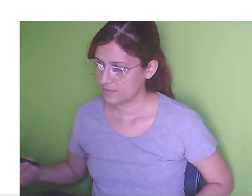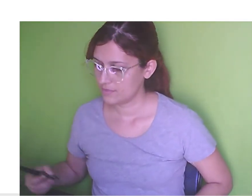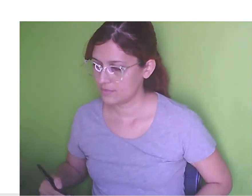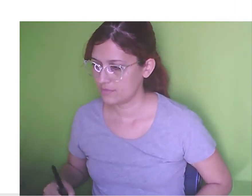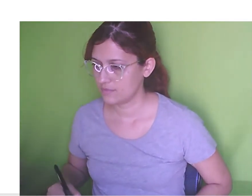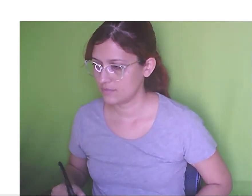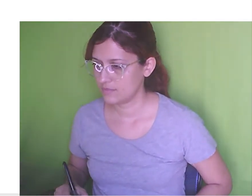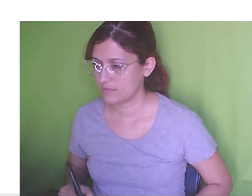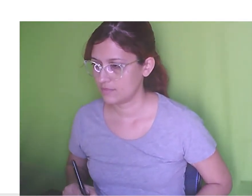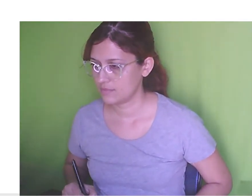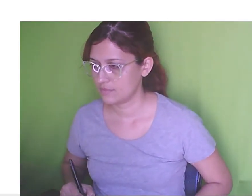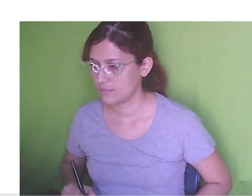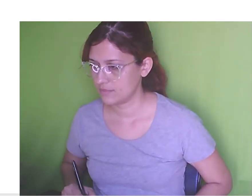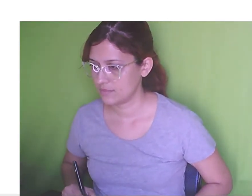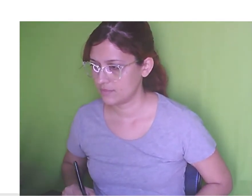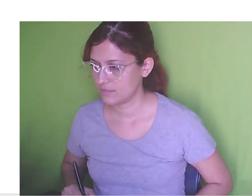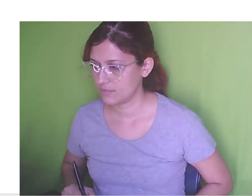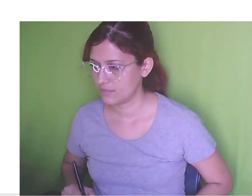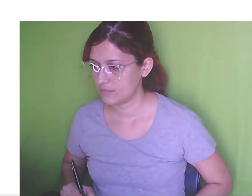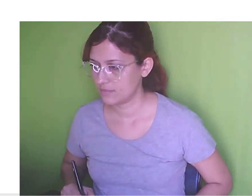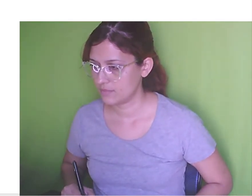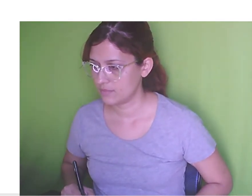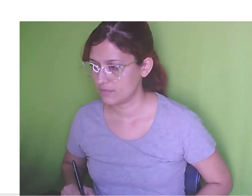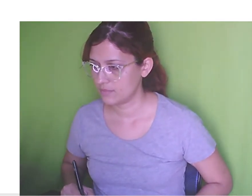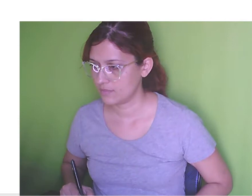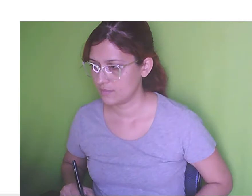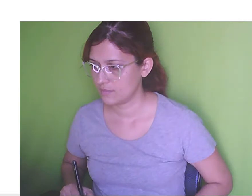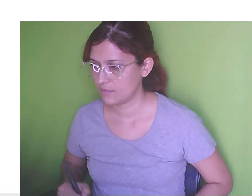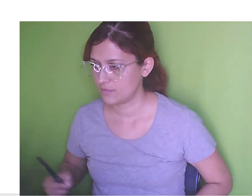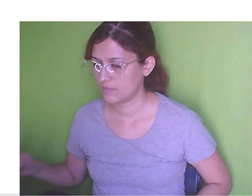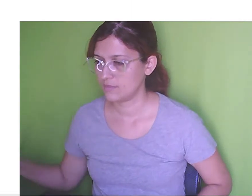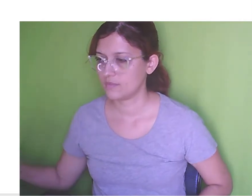a partir de 0,7 volts.